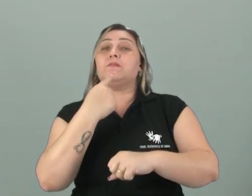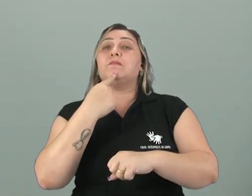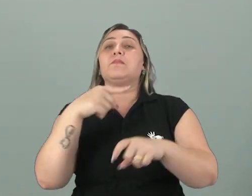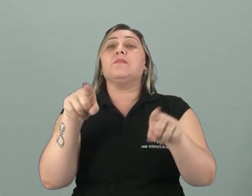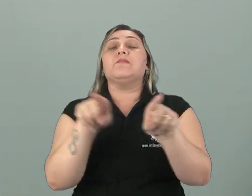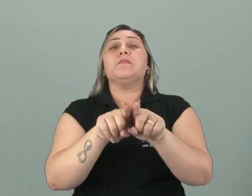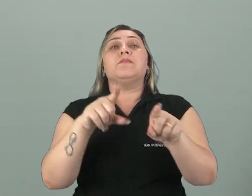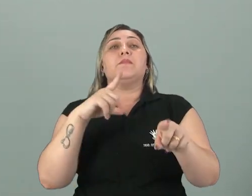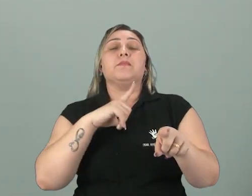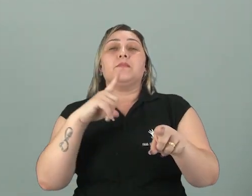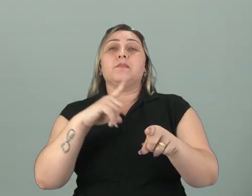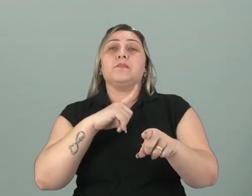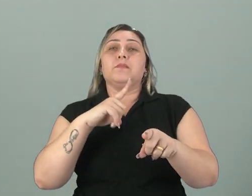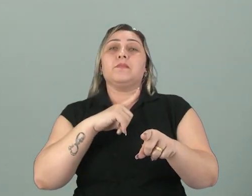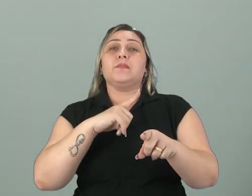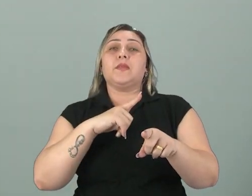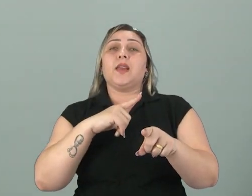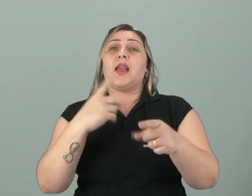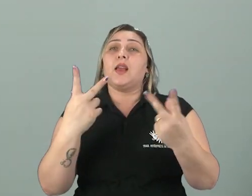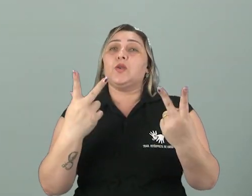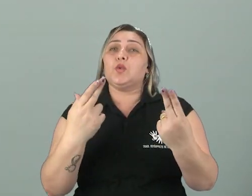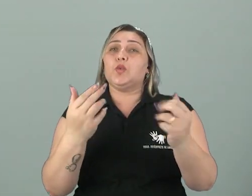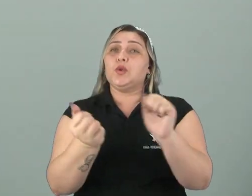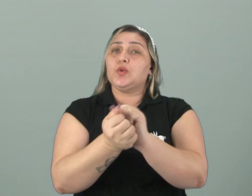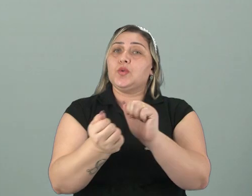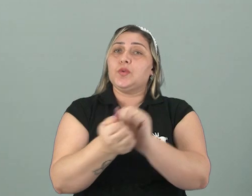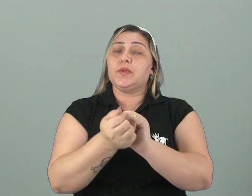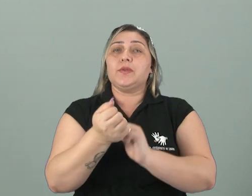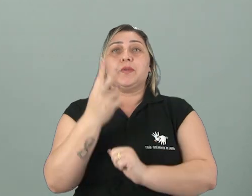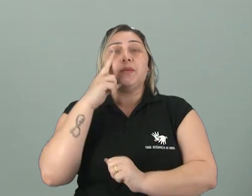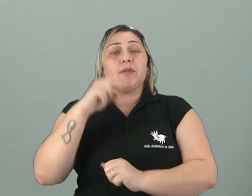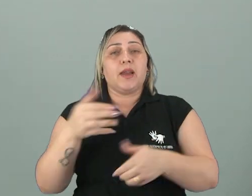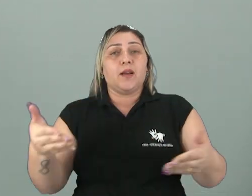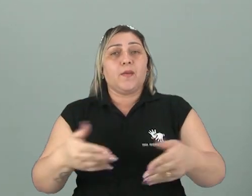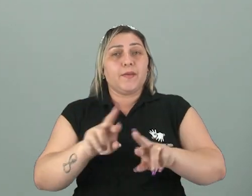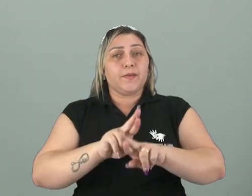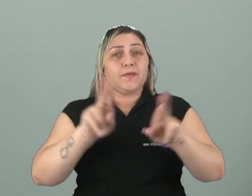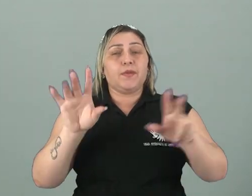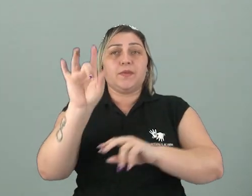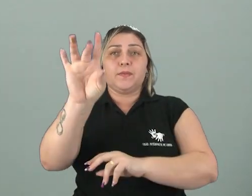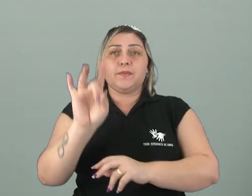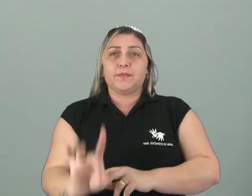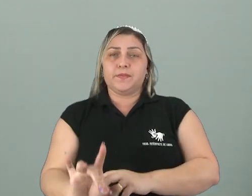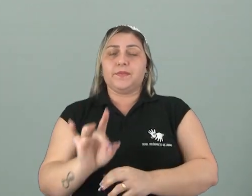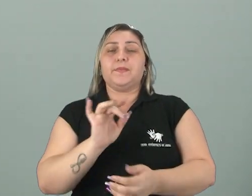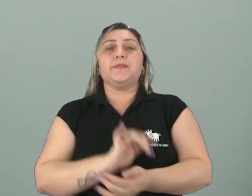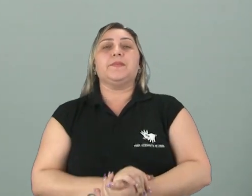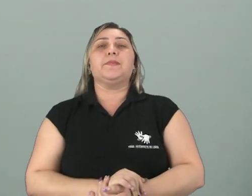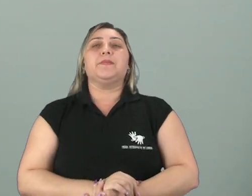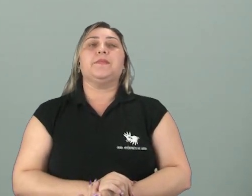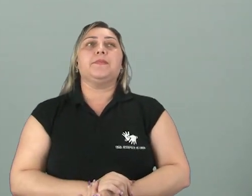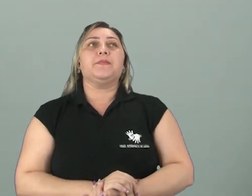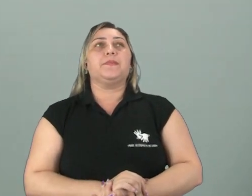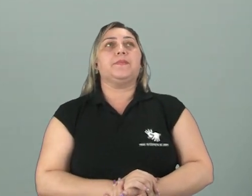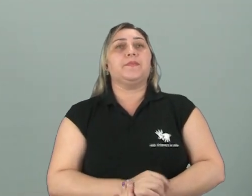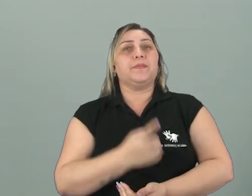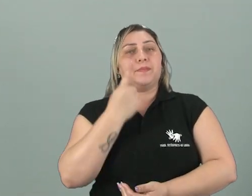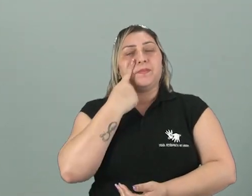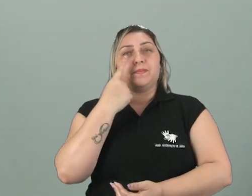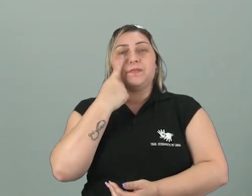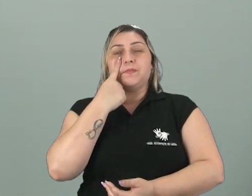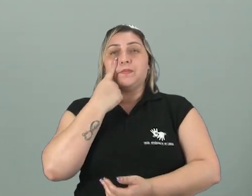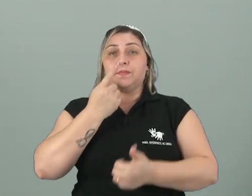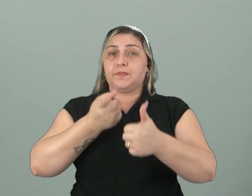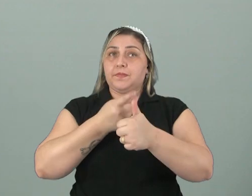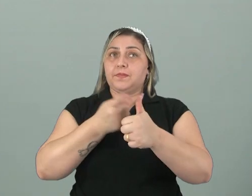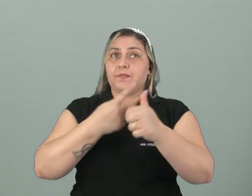a linguagem que nós falamos que é mista. Vamos ver agora e diferenciar cada uma dessas linguagens? Observe